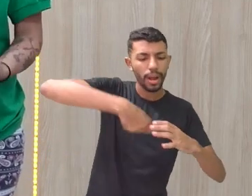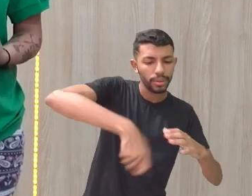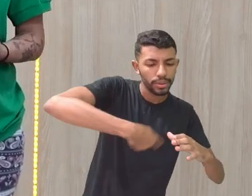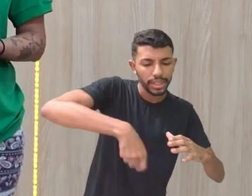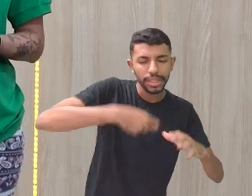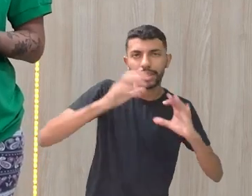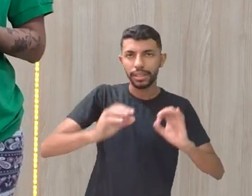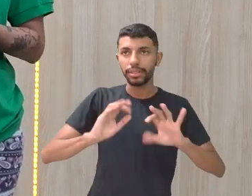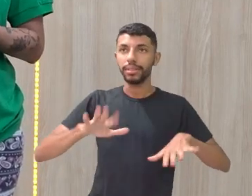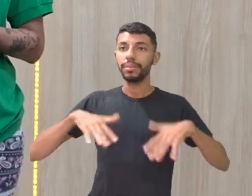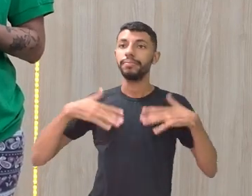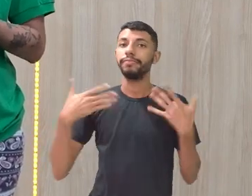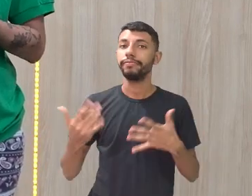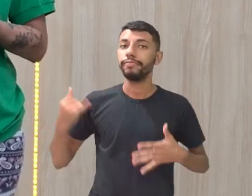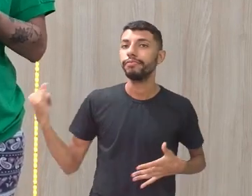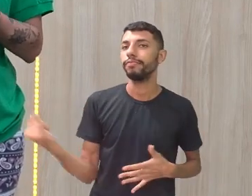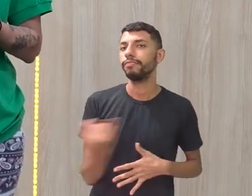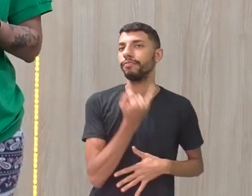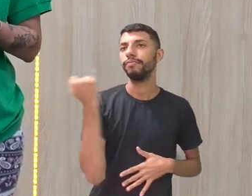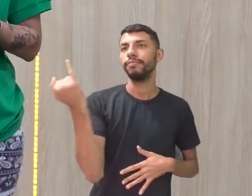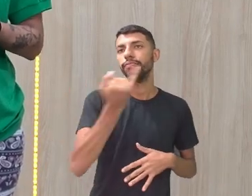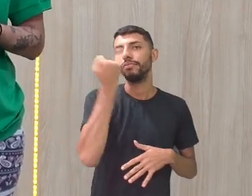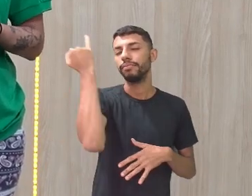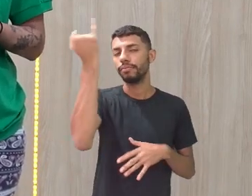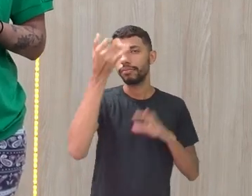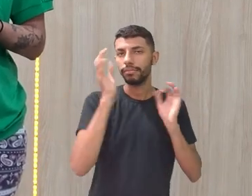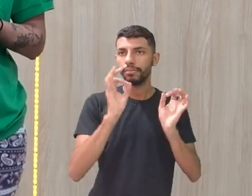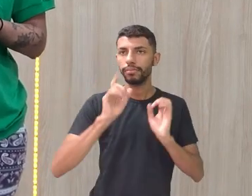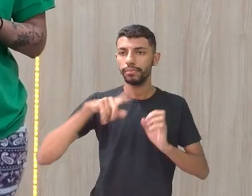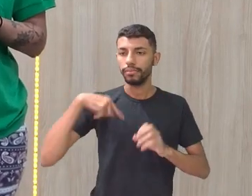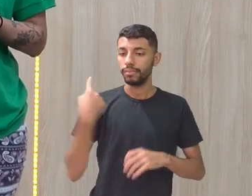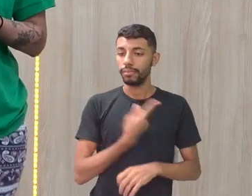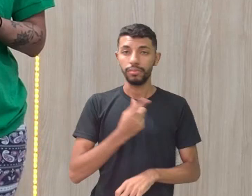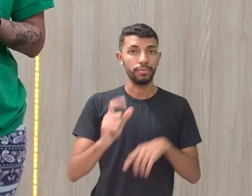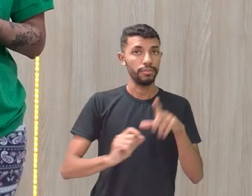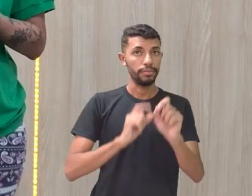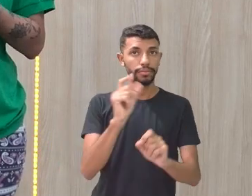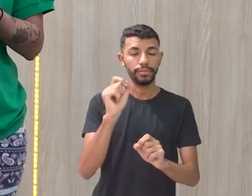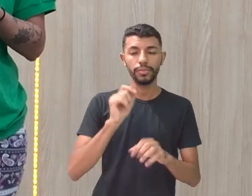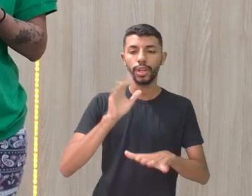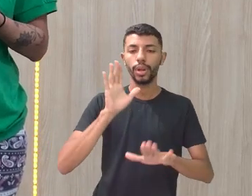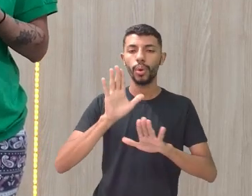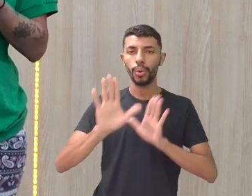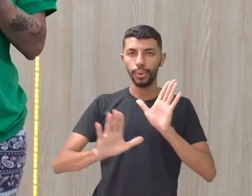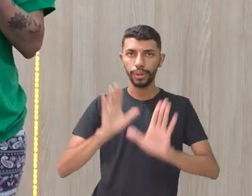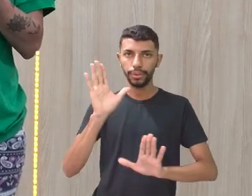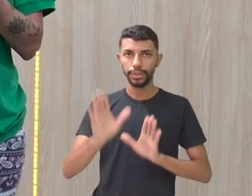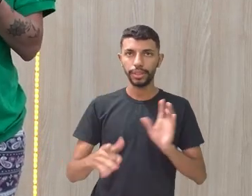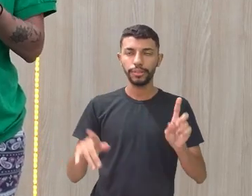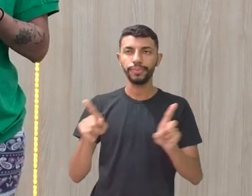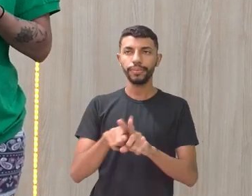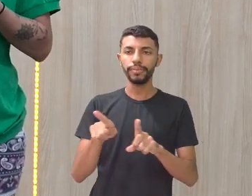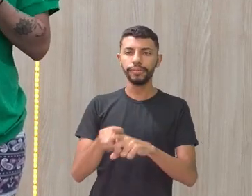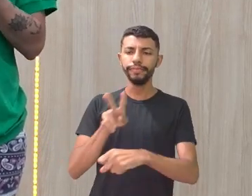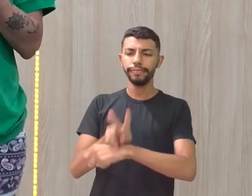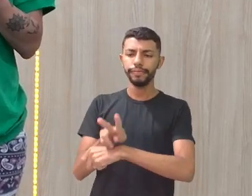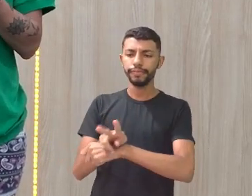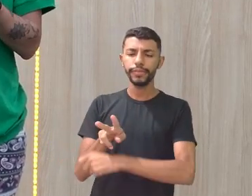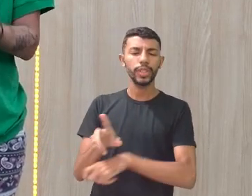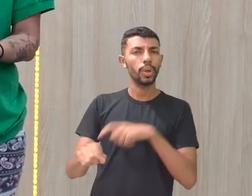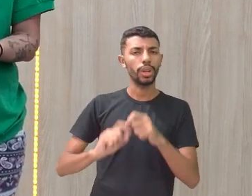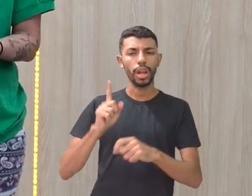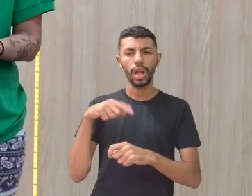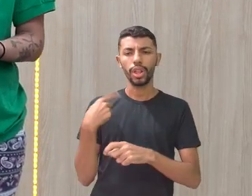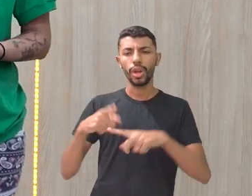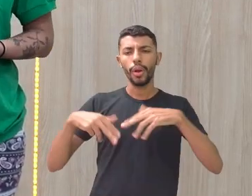cozinhar, né? Então, é muito importante a gente cuidar e olhar, né, para os nossos